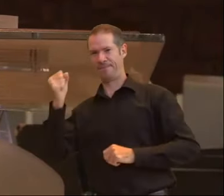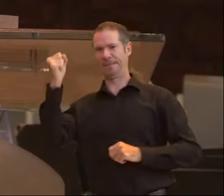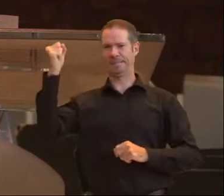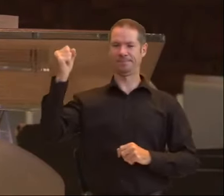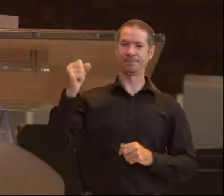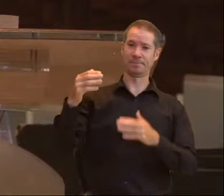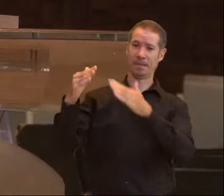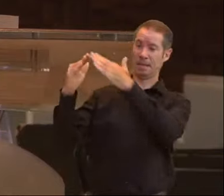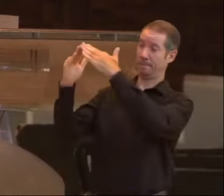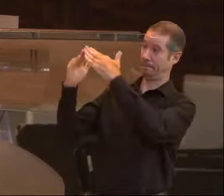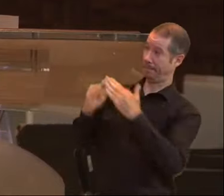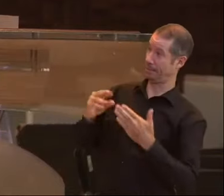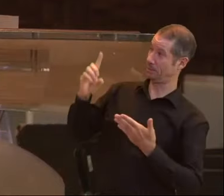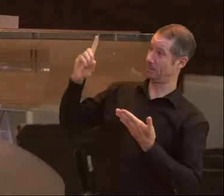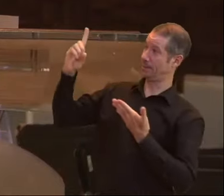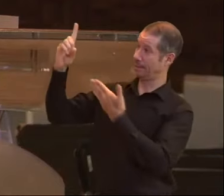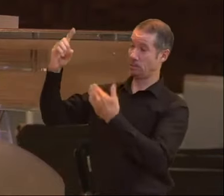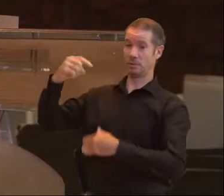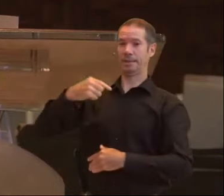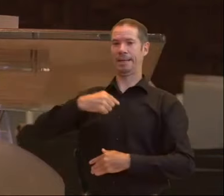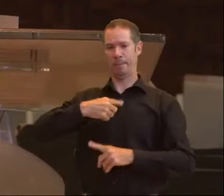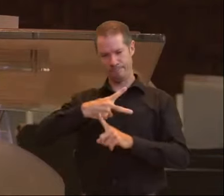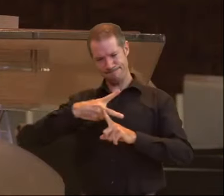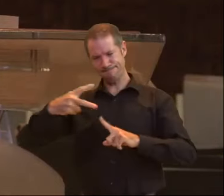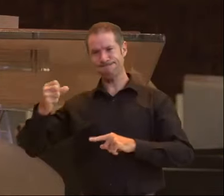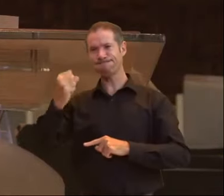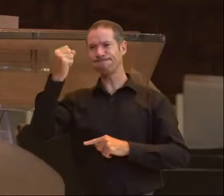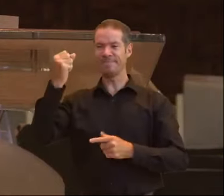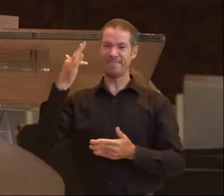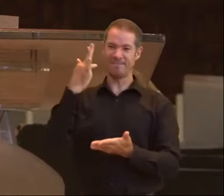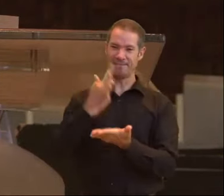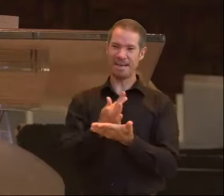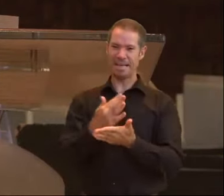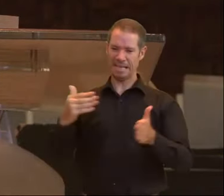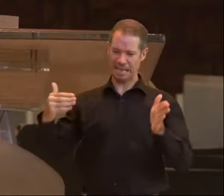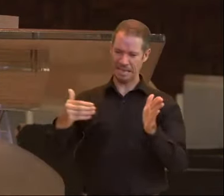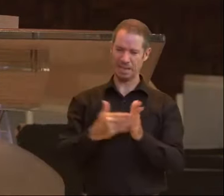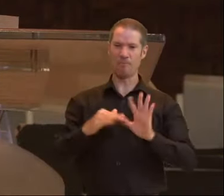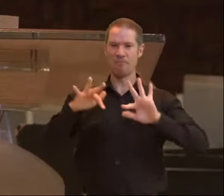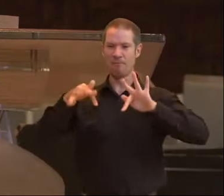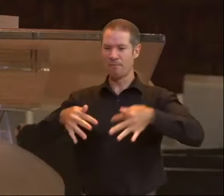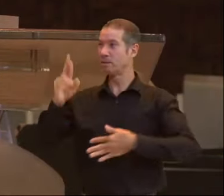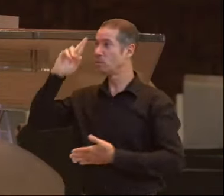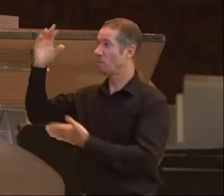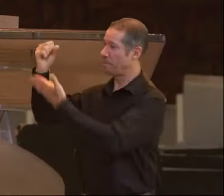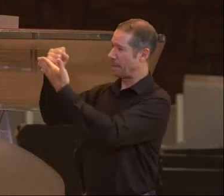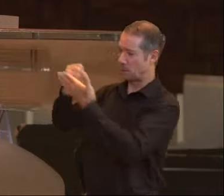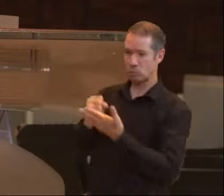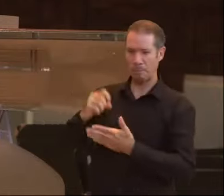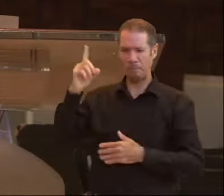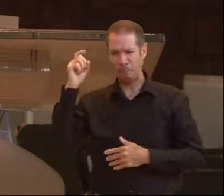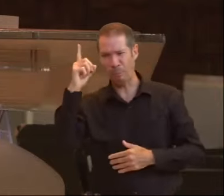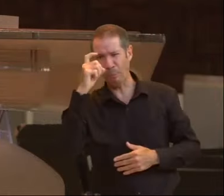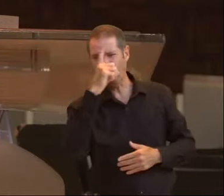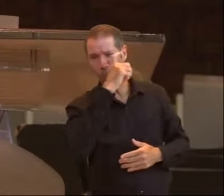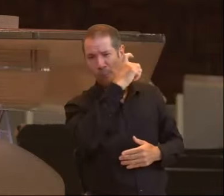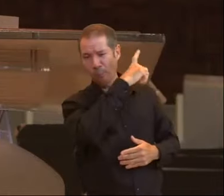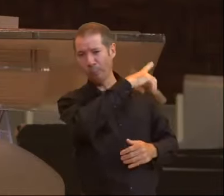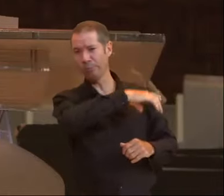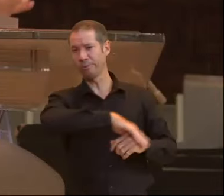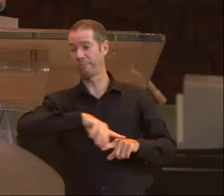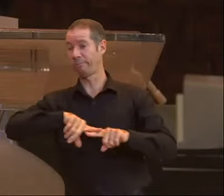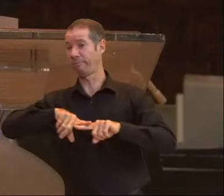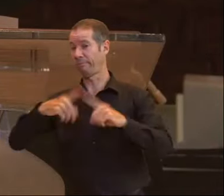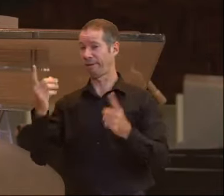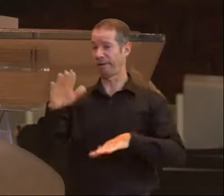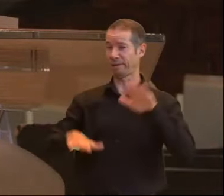Eu peço a Deus que eu seja um herói da fé, que o Senhor me ajude, porque é muito difícil.